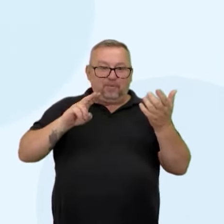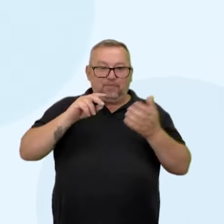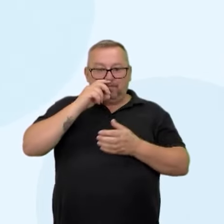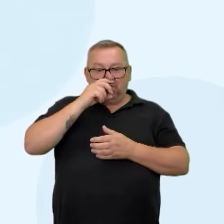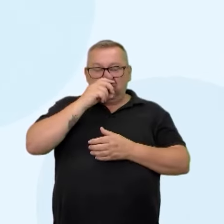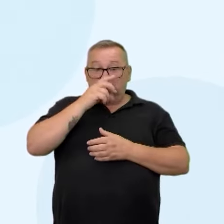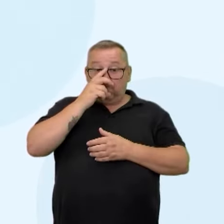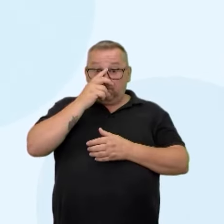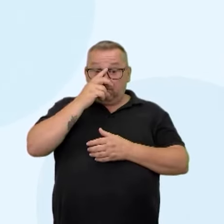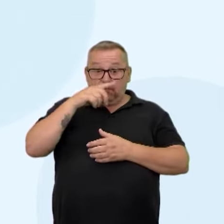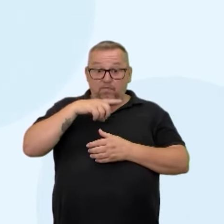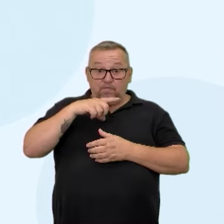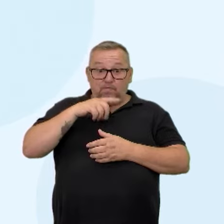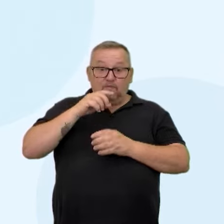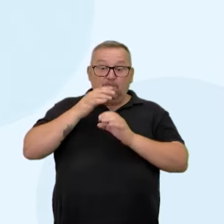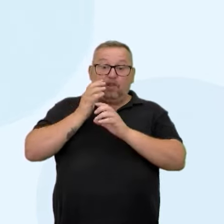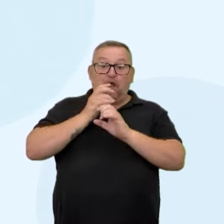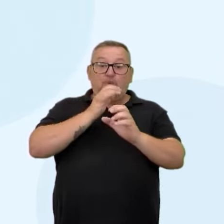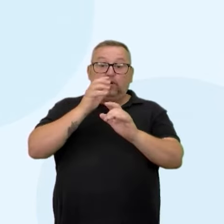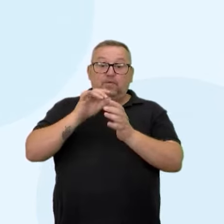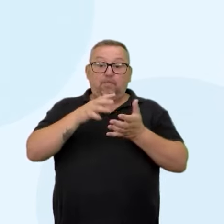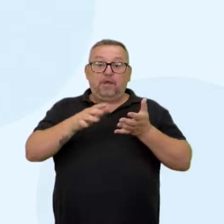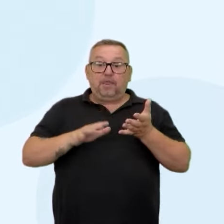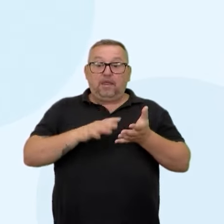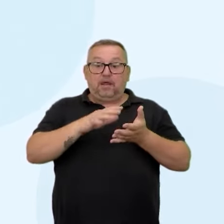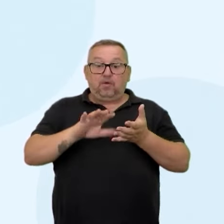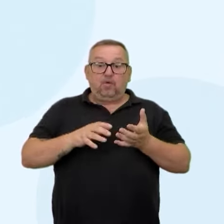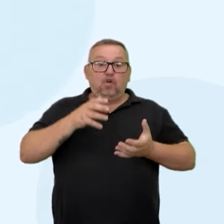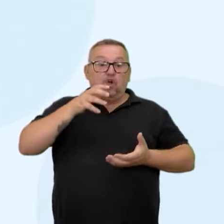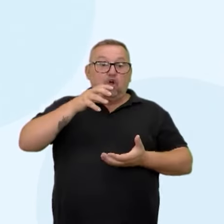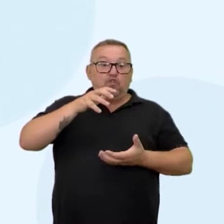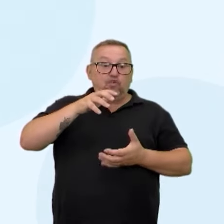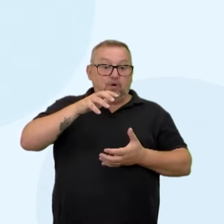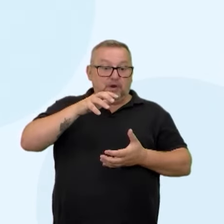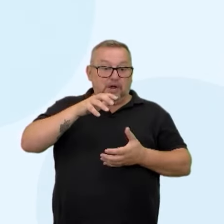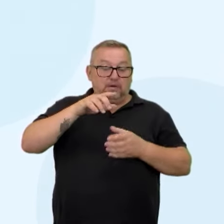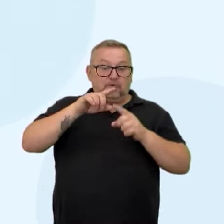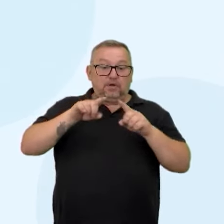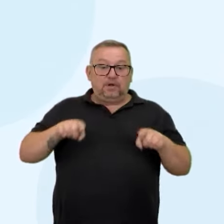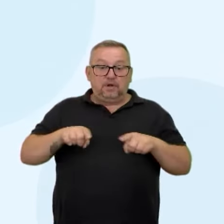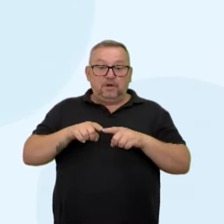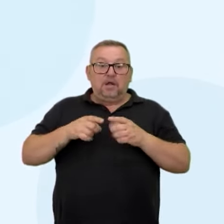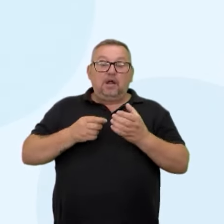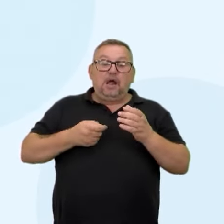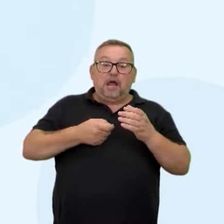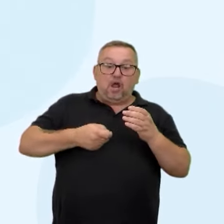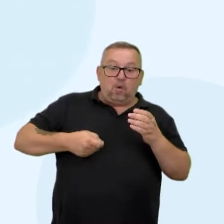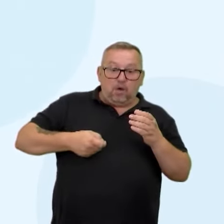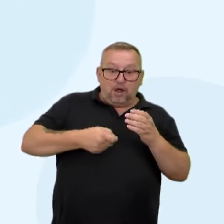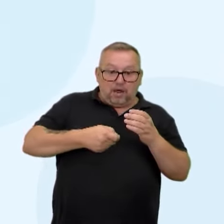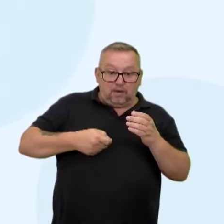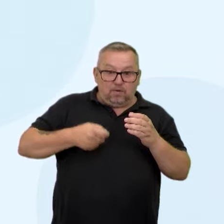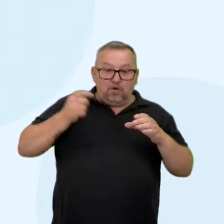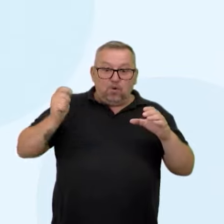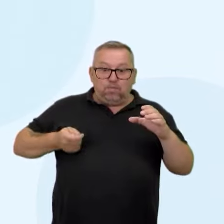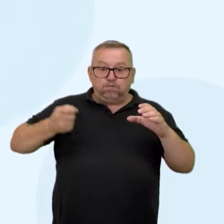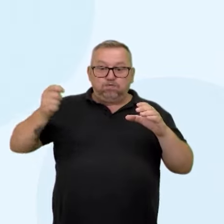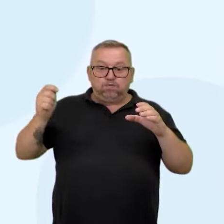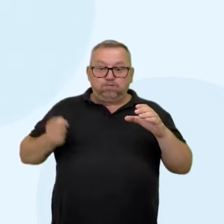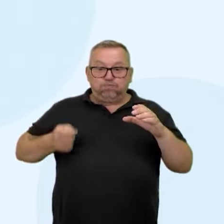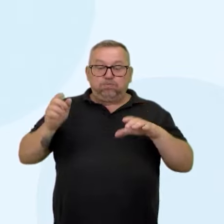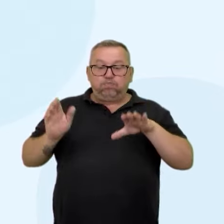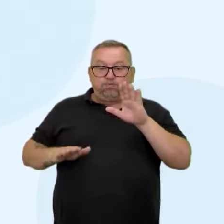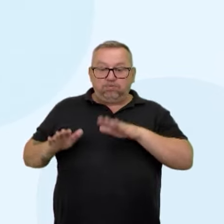vídeo, tudo bem? Os instrumentos musicais são flautas, pandeiros, chocalhos, triângulos, reco-recos, bumbos e